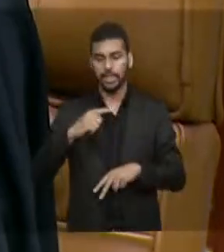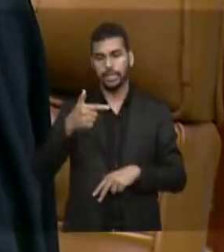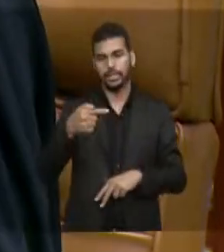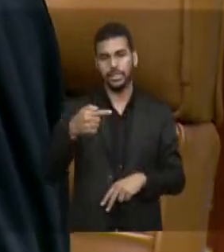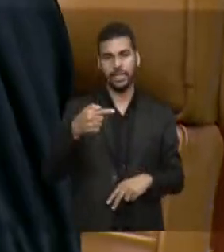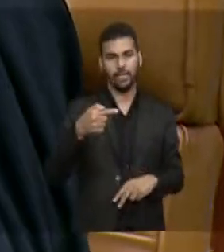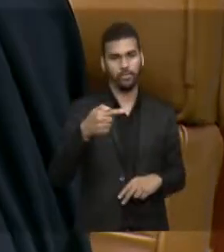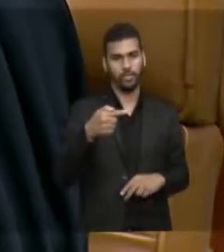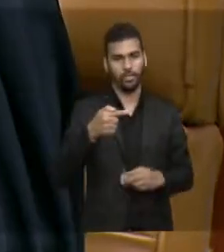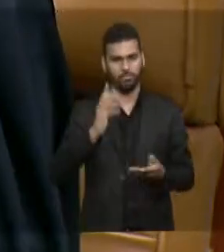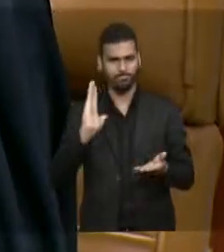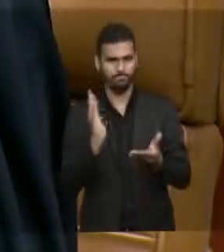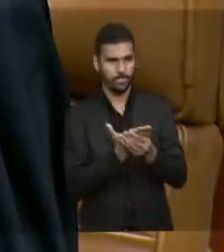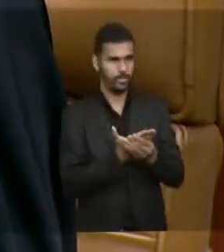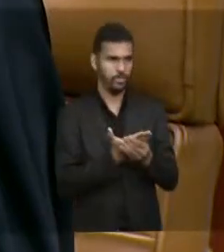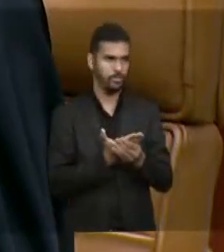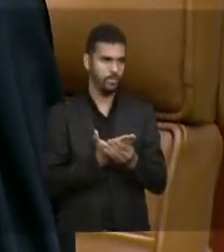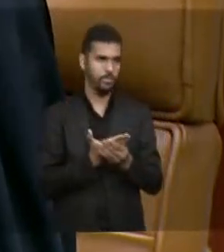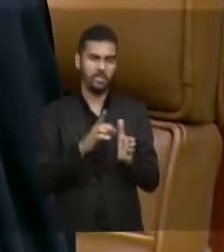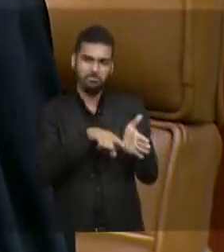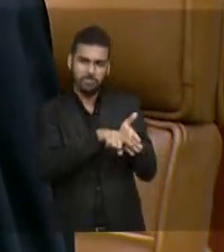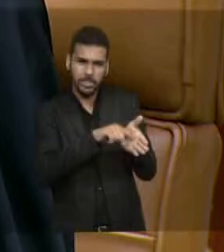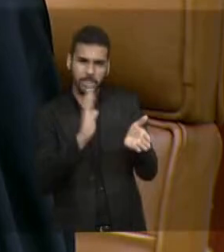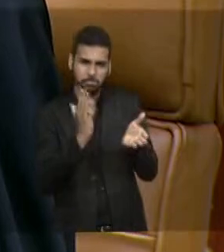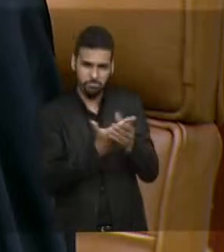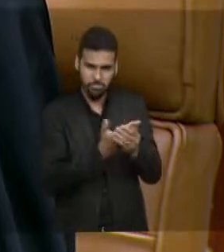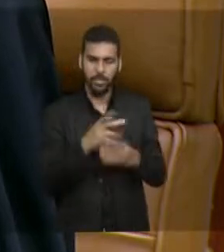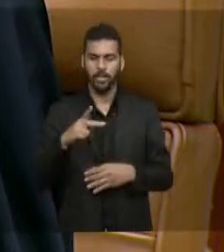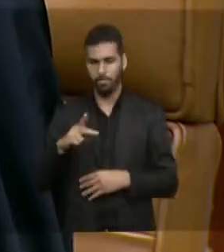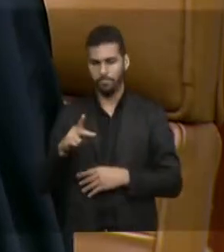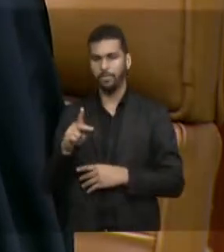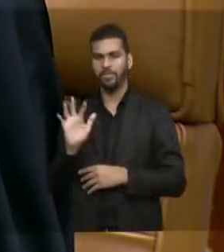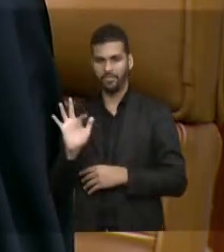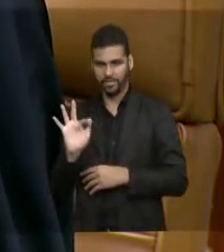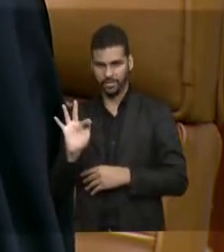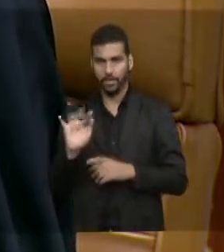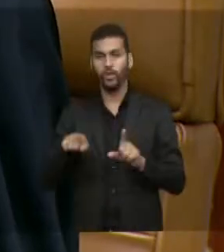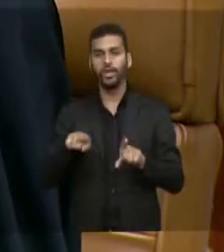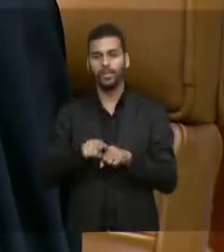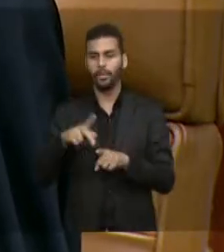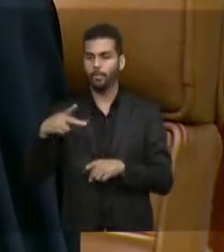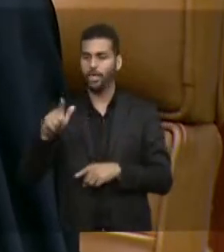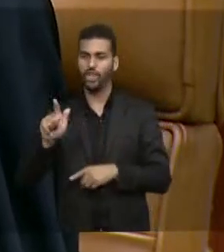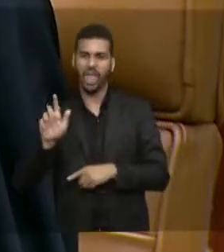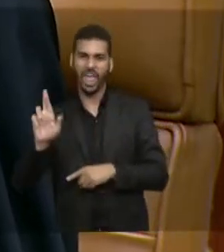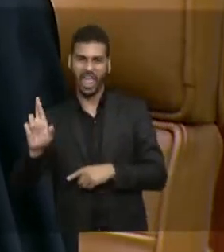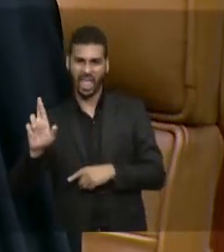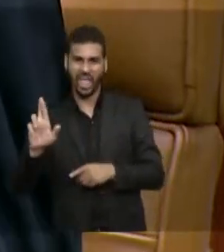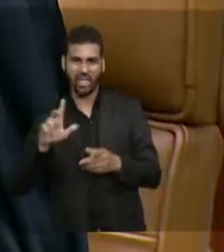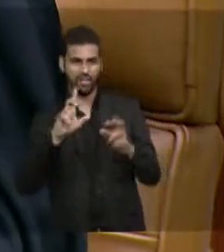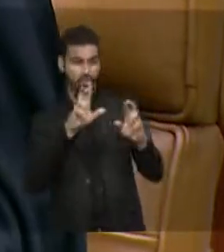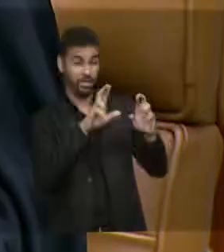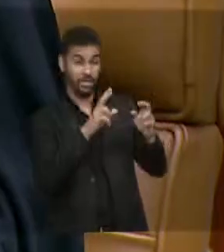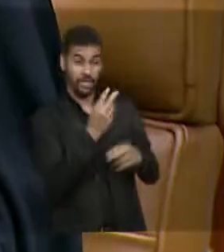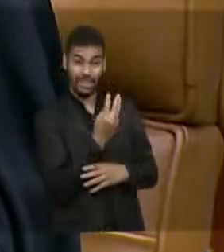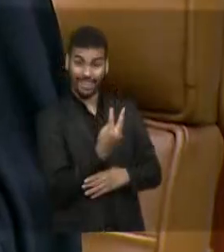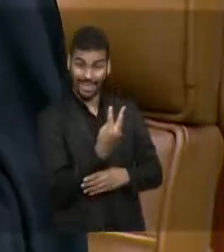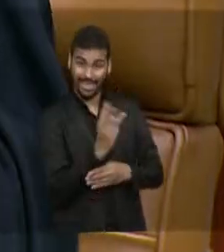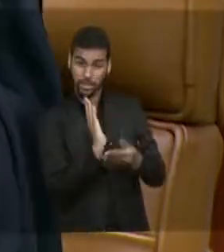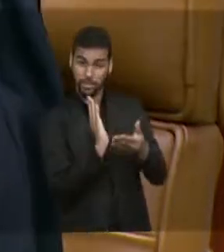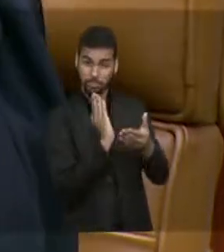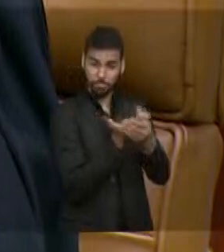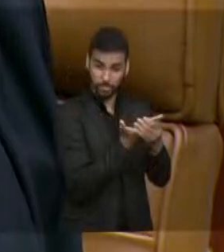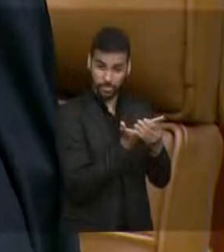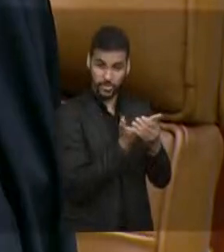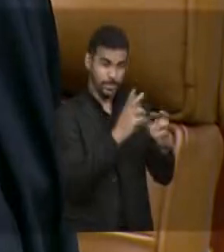a pedido tanto da Polícia Federal quanto da procuradoria-geral é da República três inquéritos específicos